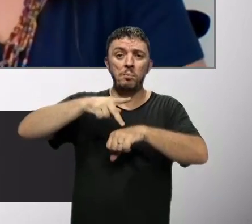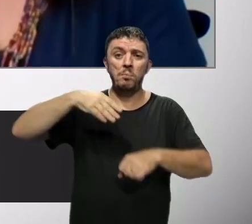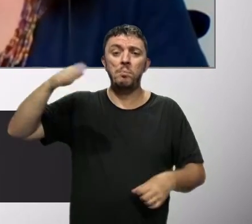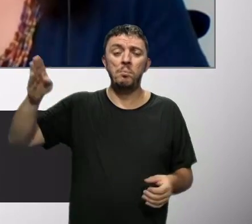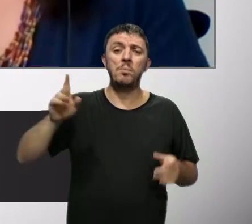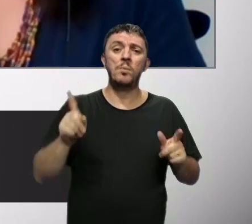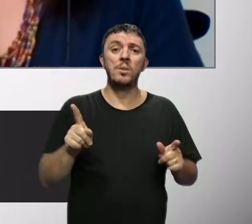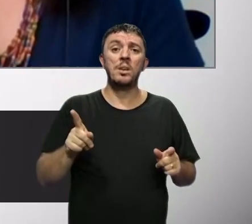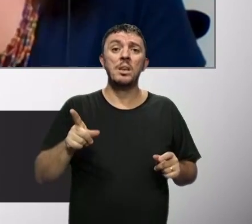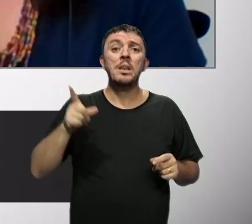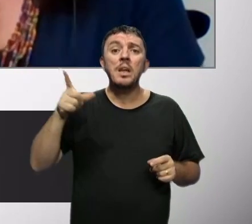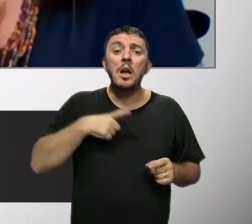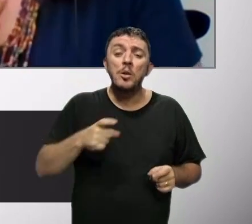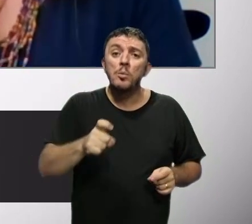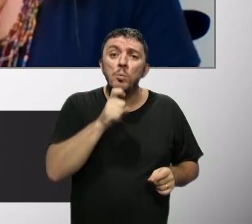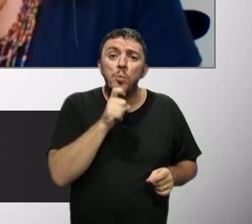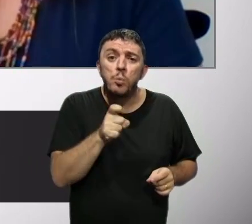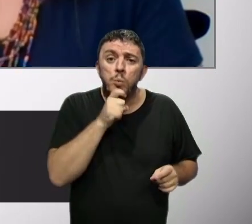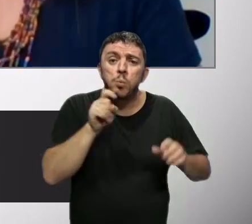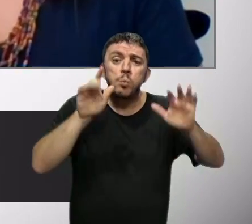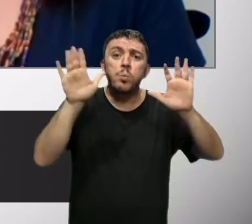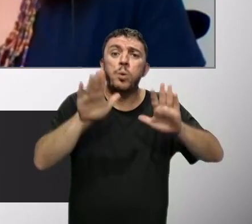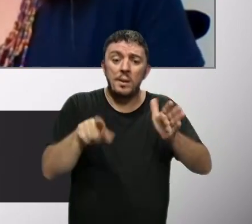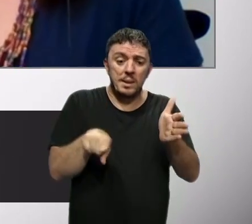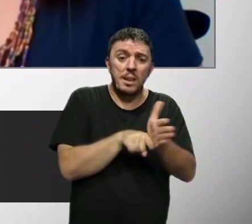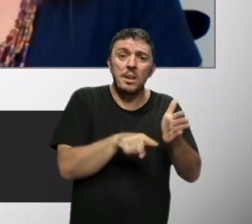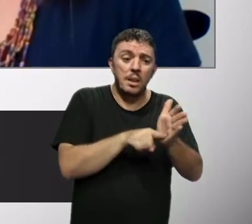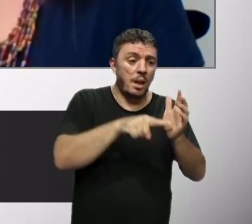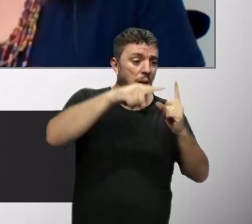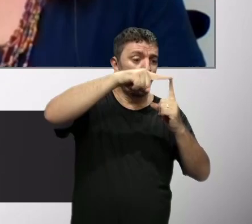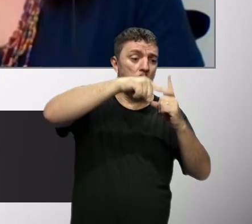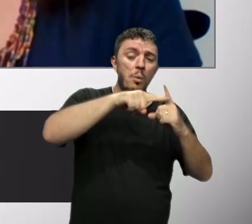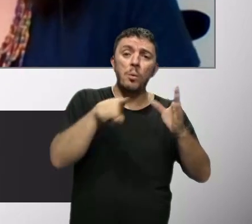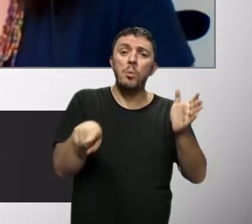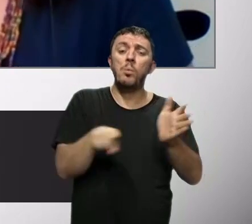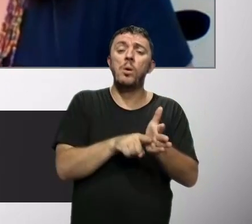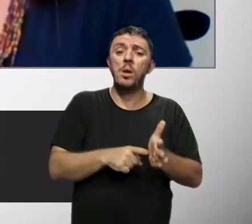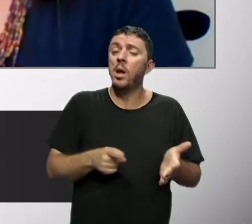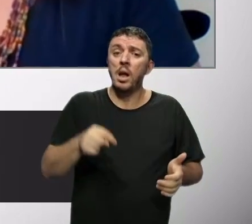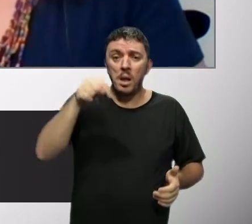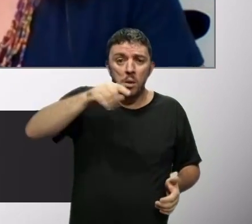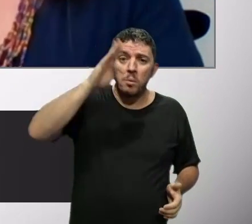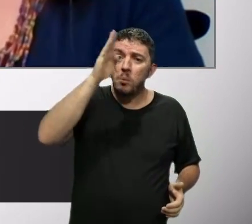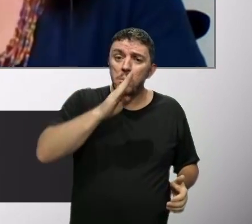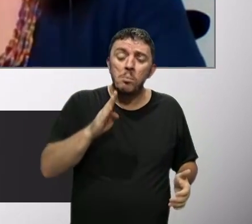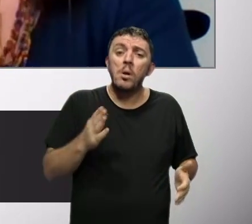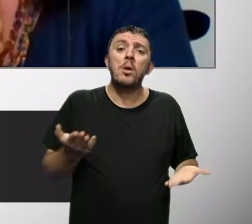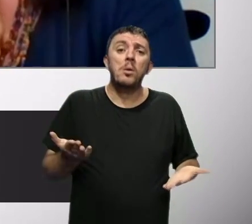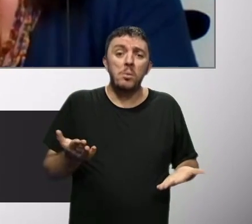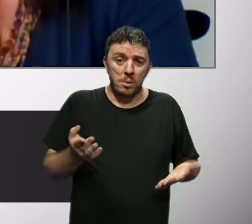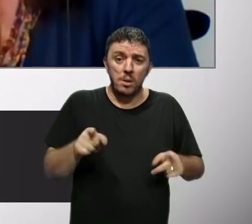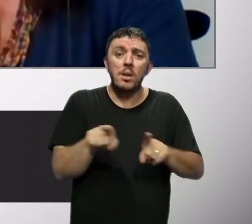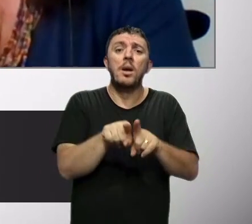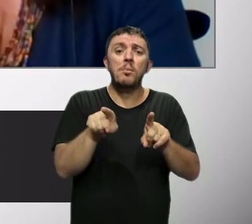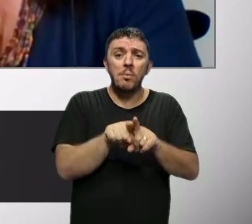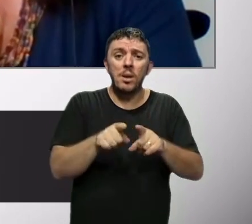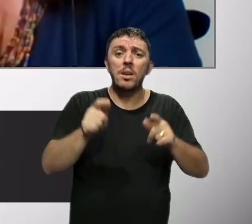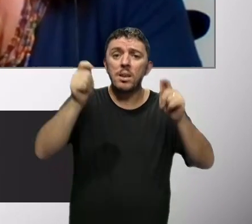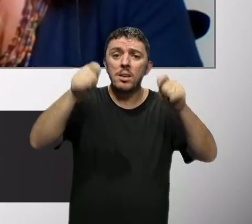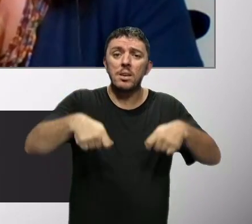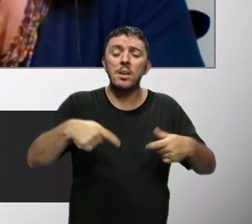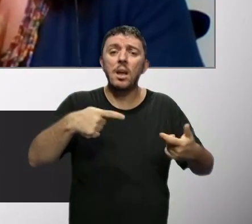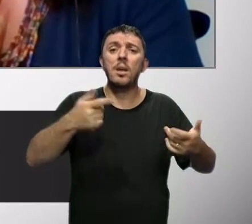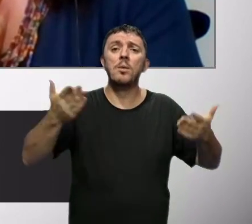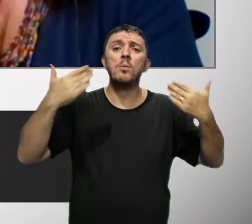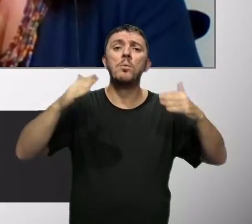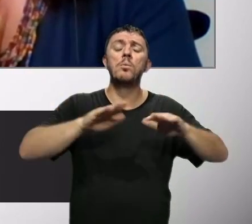temperaturas negativas, por que aqui a gente, com o clima que a gente tem, não consegue fazer isso? Né? Então, eu sou